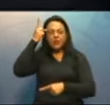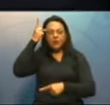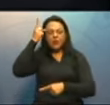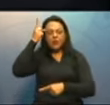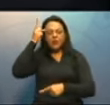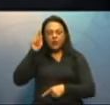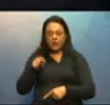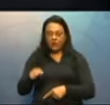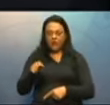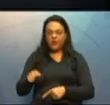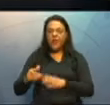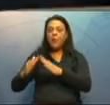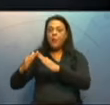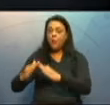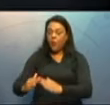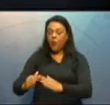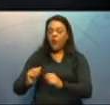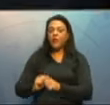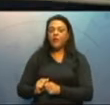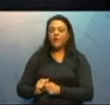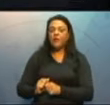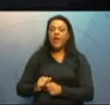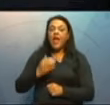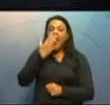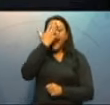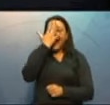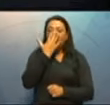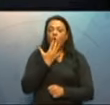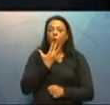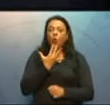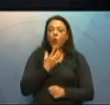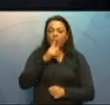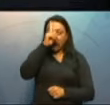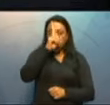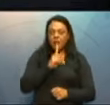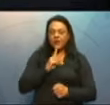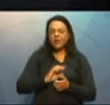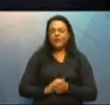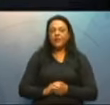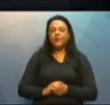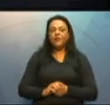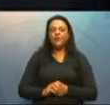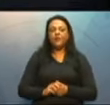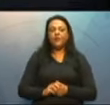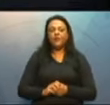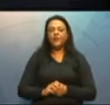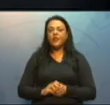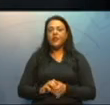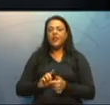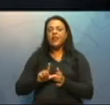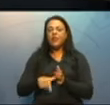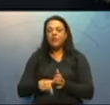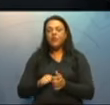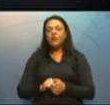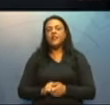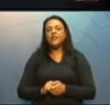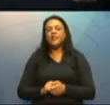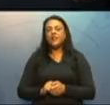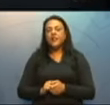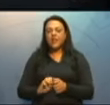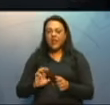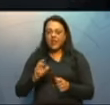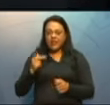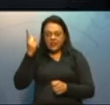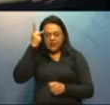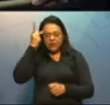em amarelo. Depois, você deverá escrever em azul as siglas dos estados